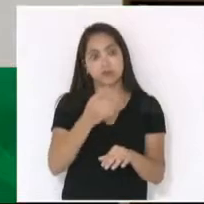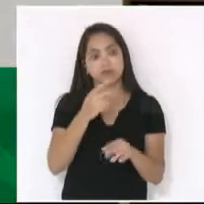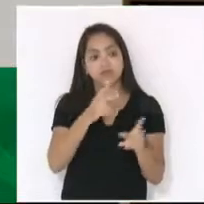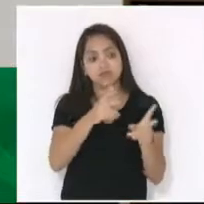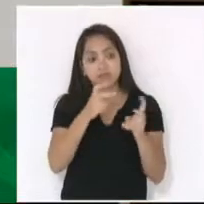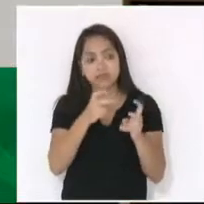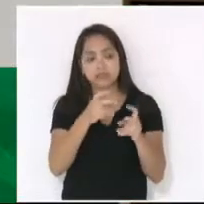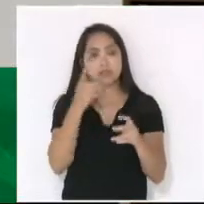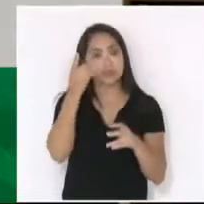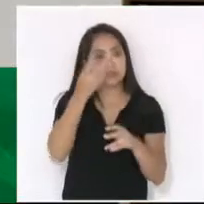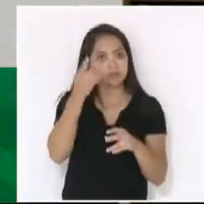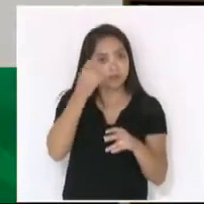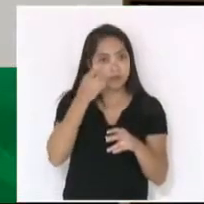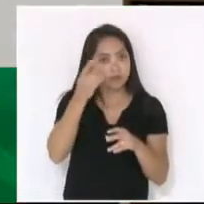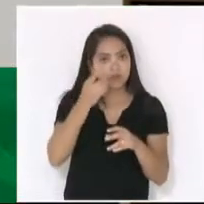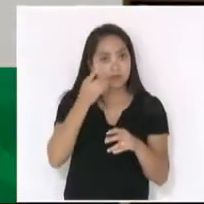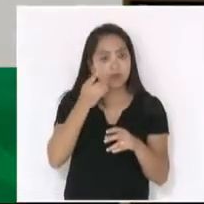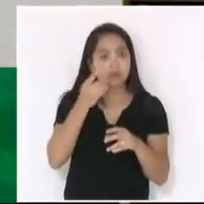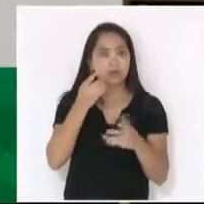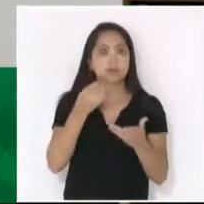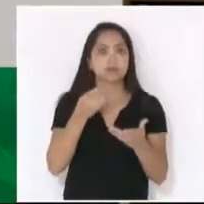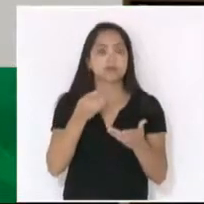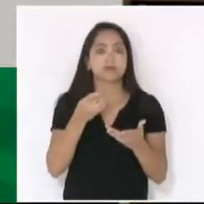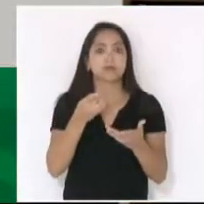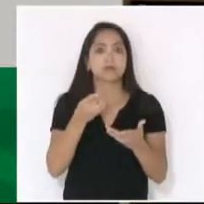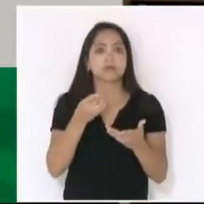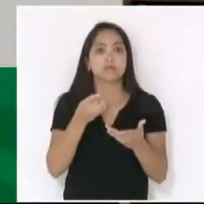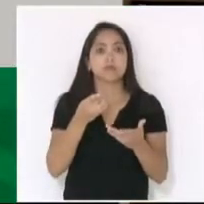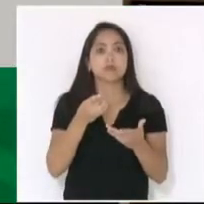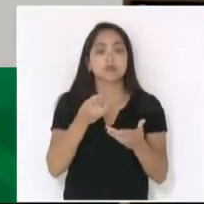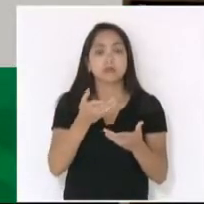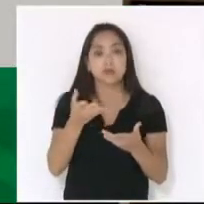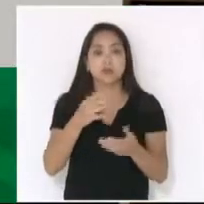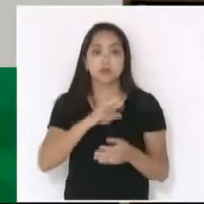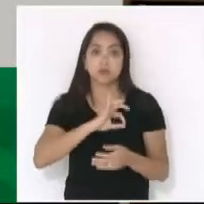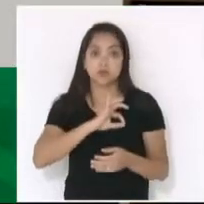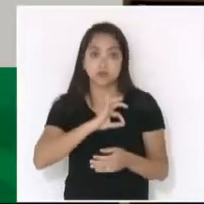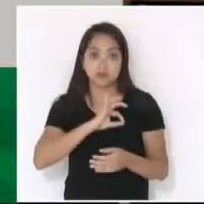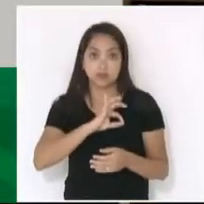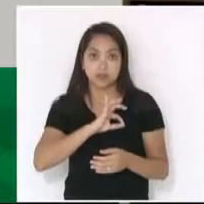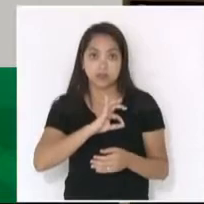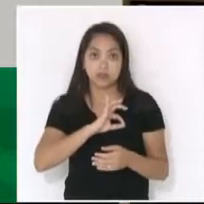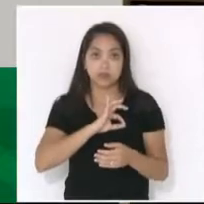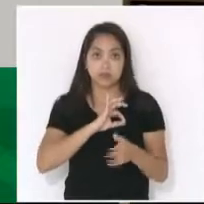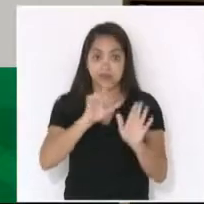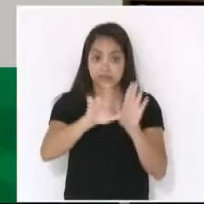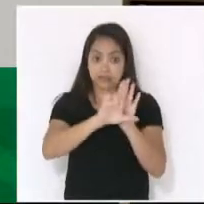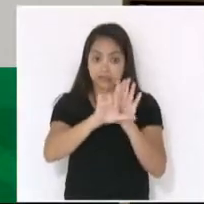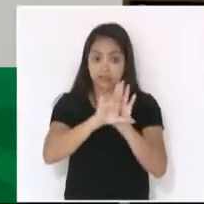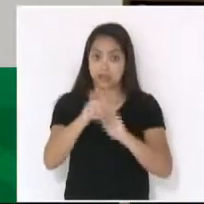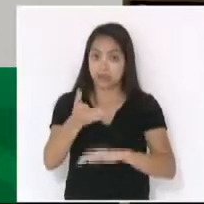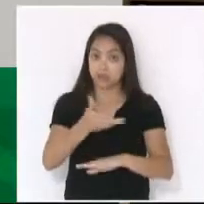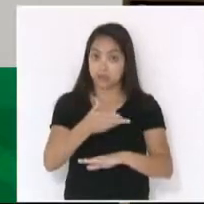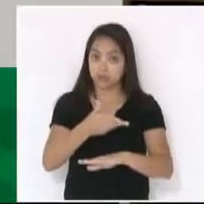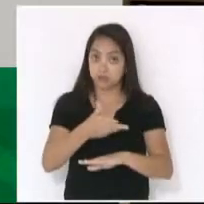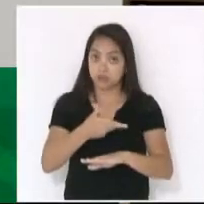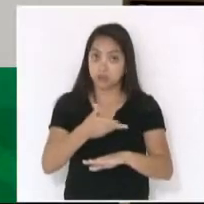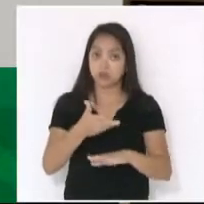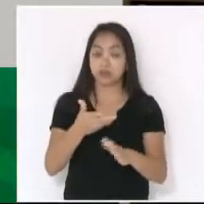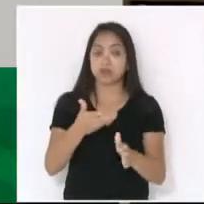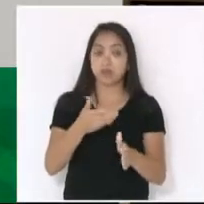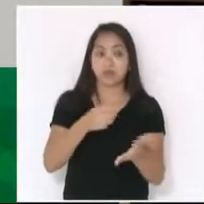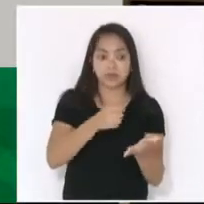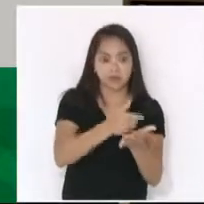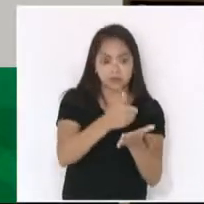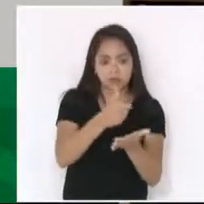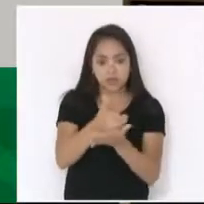com visão bom então os policiais ano Estão fazendo ali em caráter de urgência para que posso